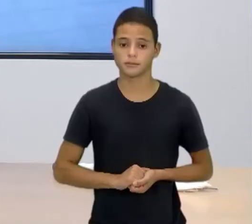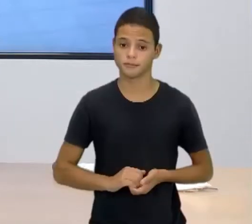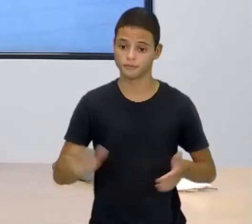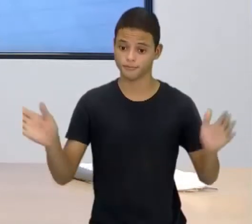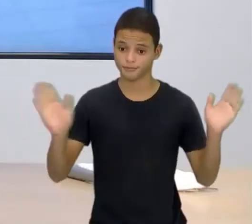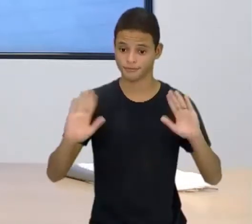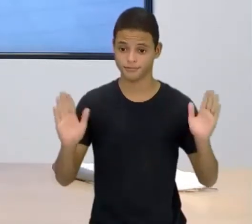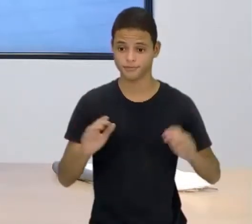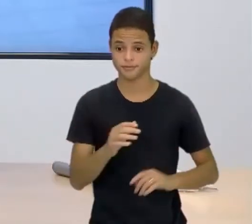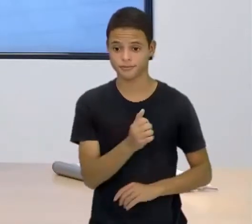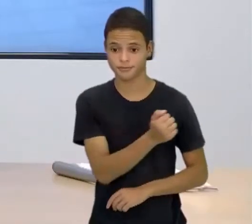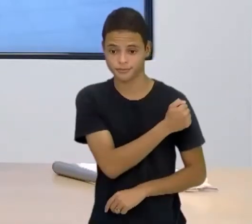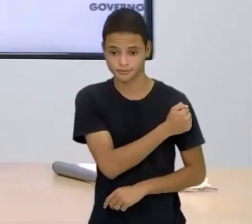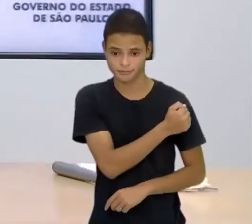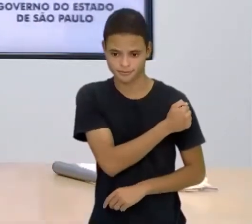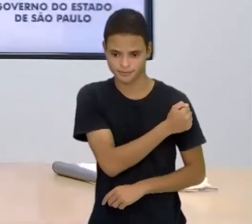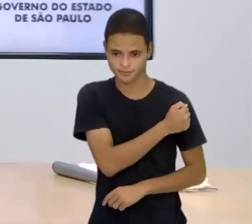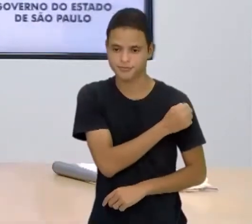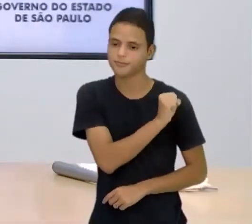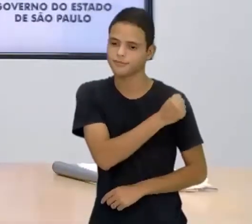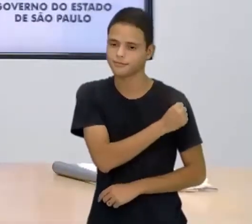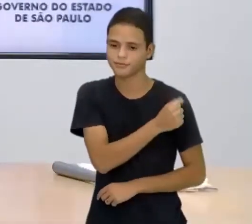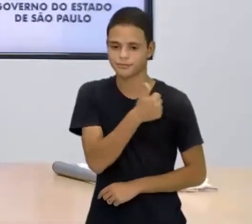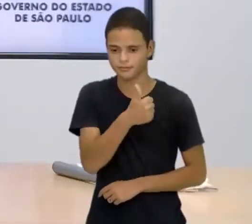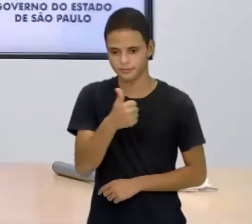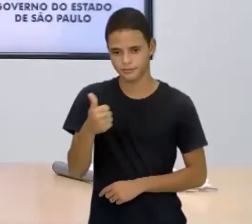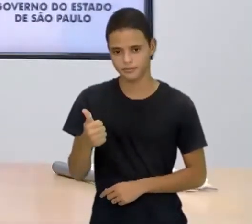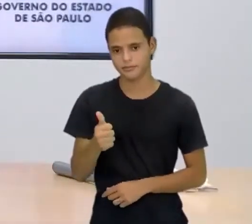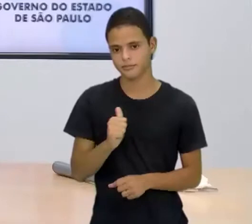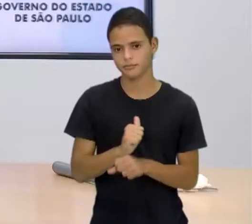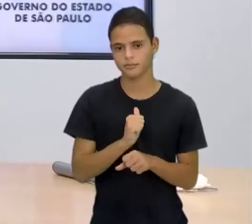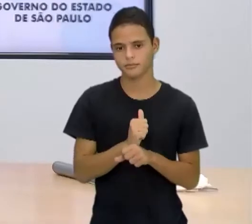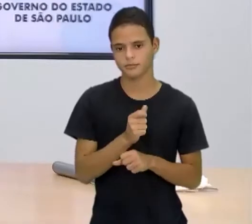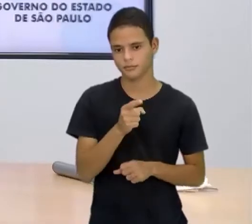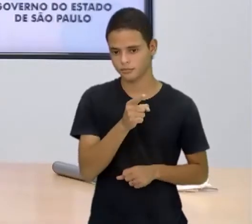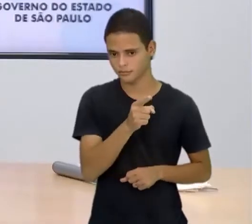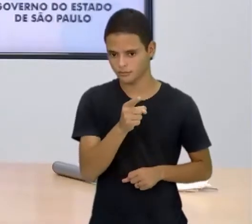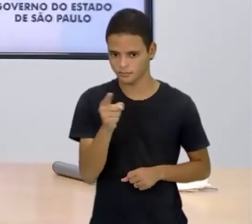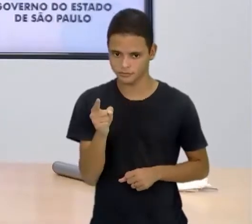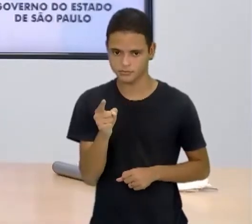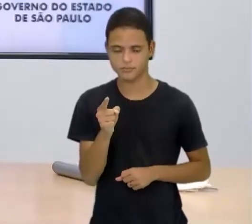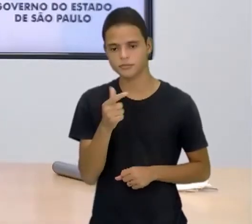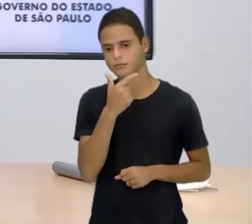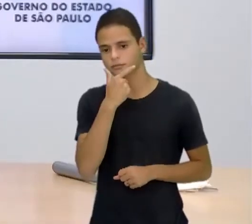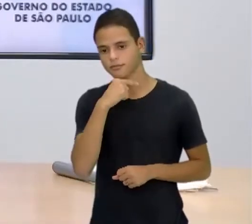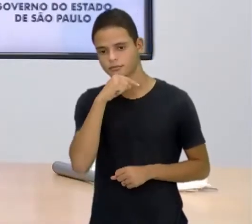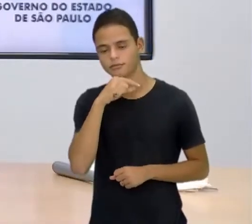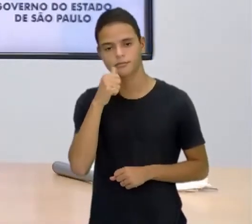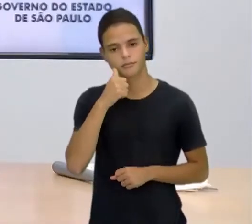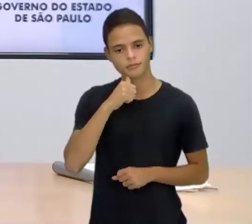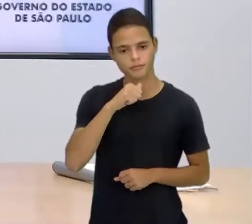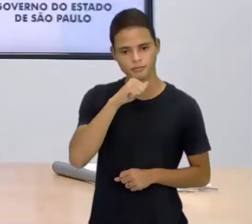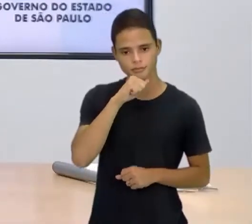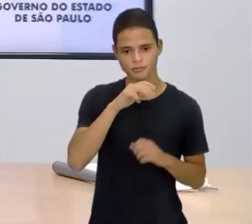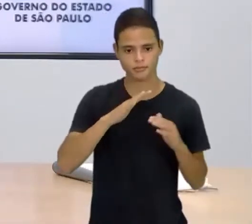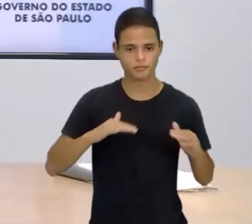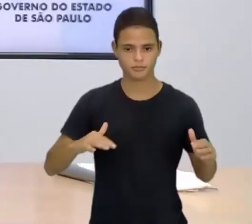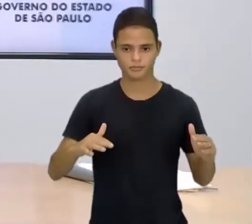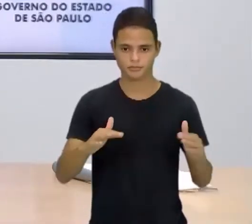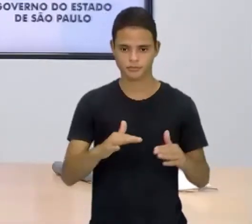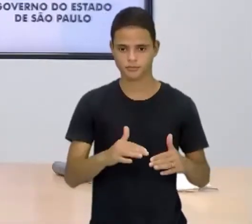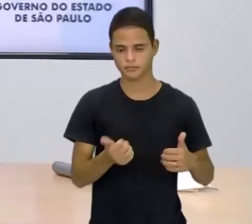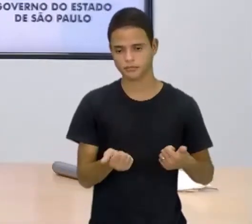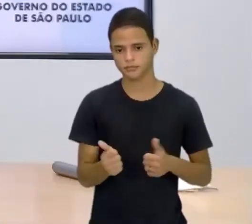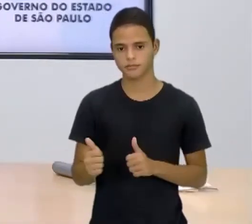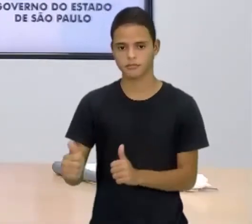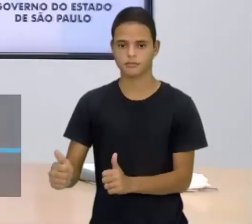Olá, estudante do 8º ano, tudo bem com vocês? Eu espero que você, estudante, pais, responsáveis e todos que nos acompanham estejam muito